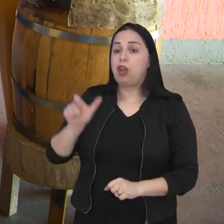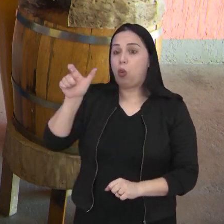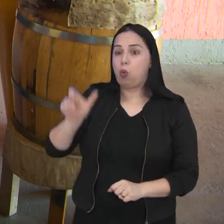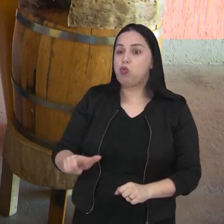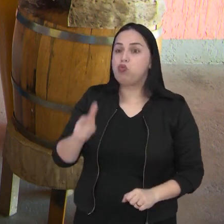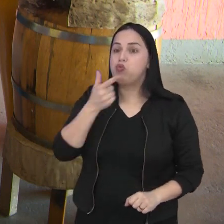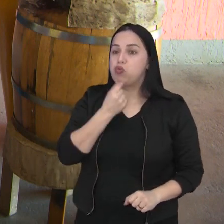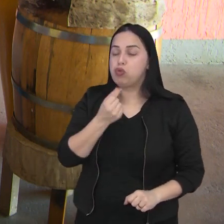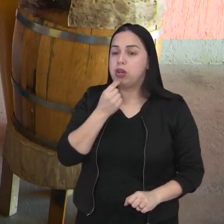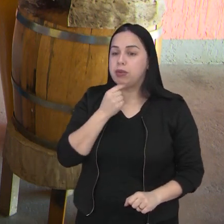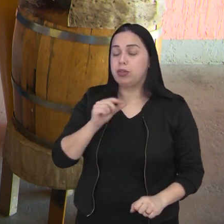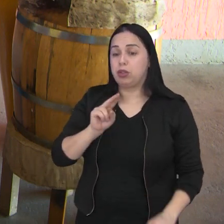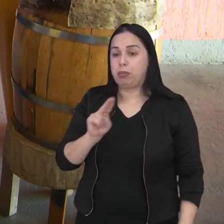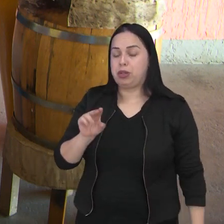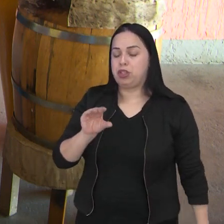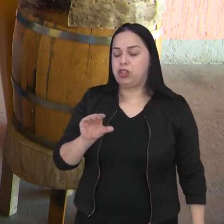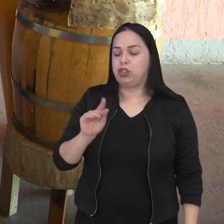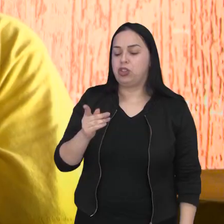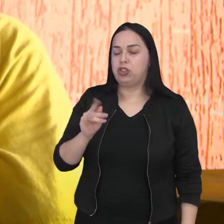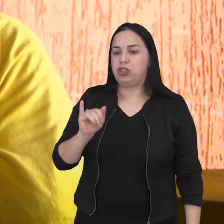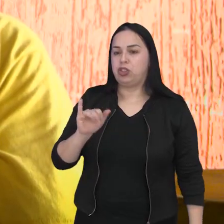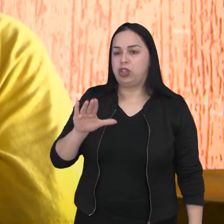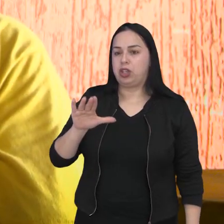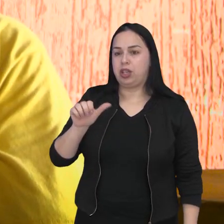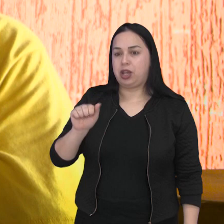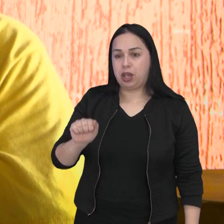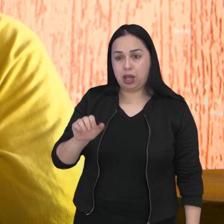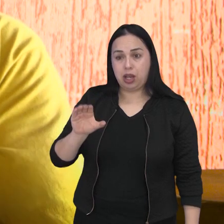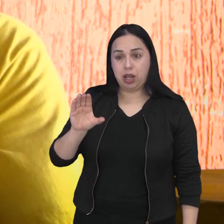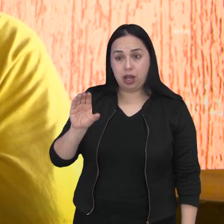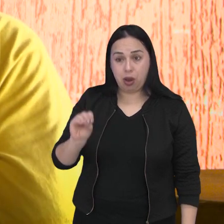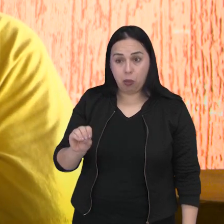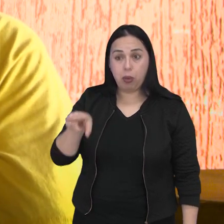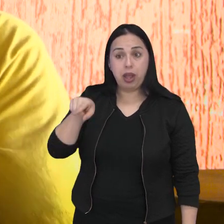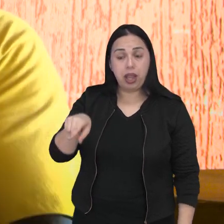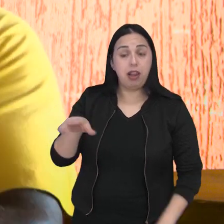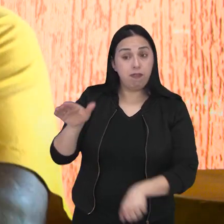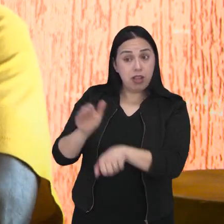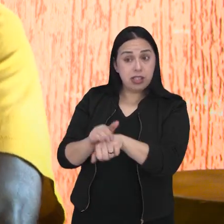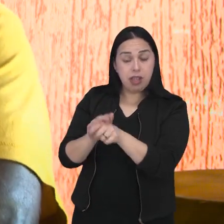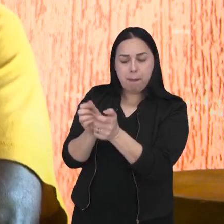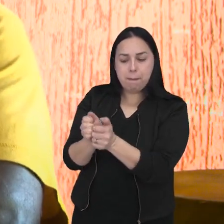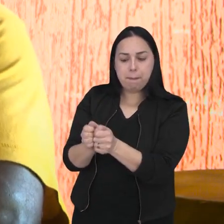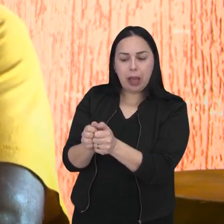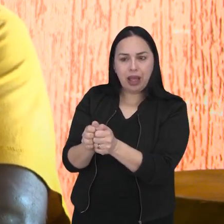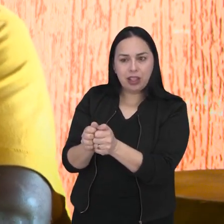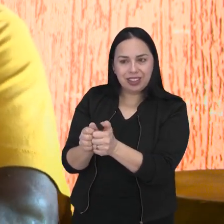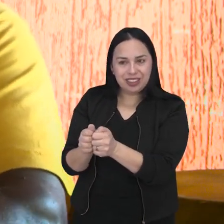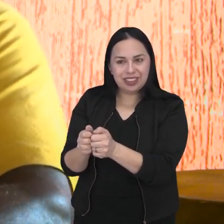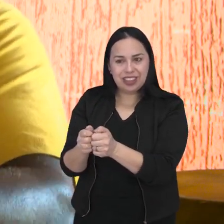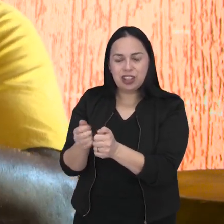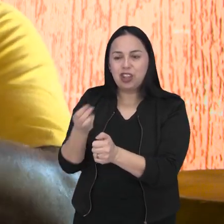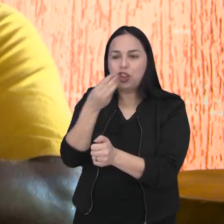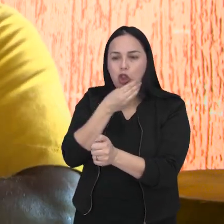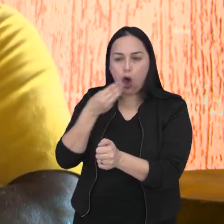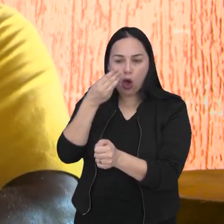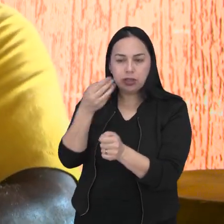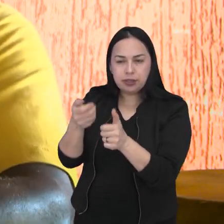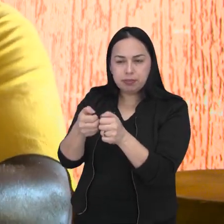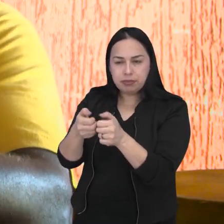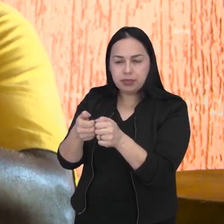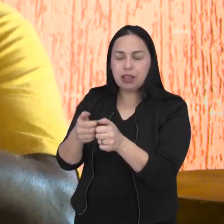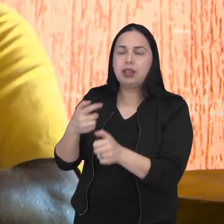Ângela Sabastano. E tinha um senhor lá, o senhor Chicão. Ele fazia paçoca lá na época lá. Foi onde